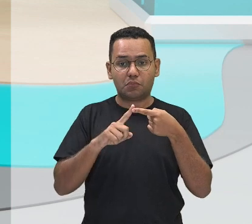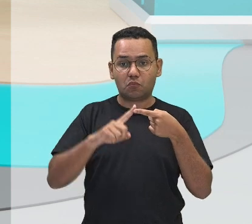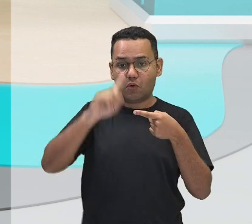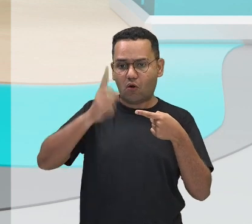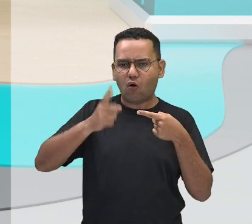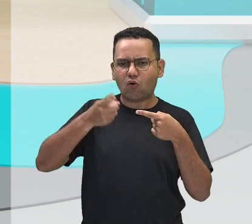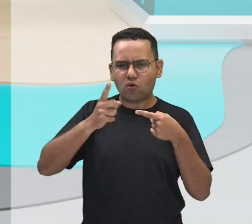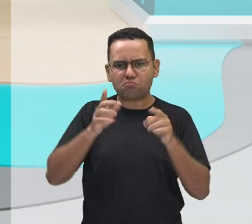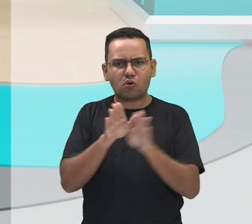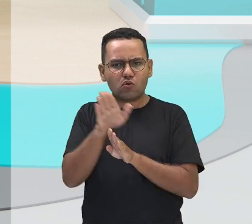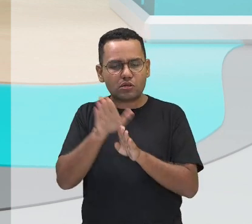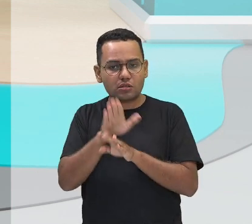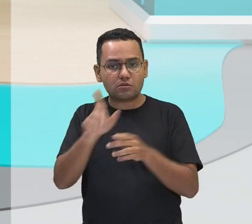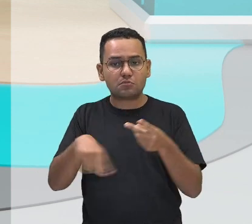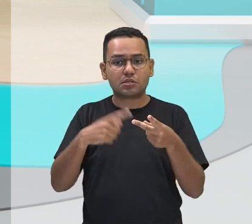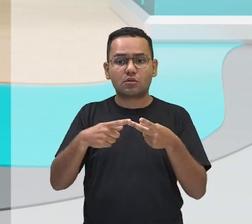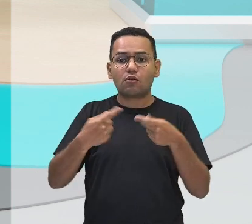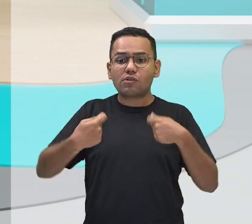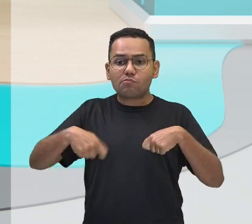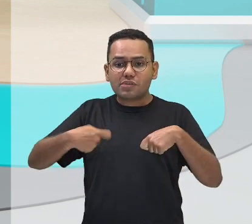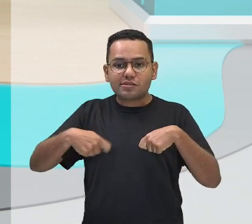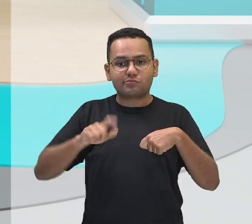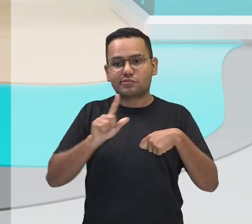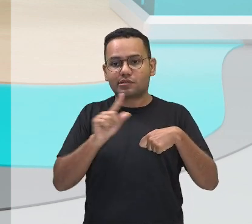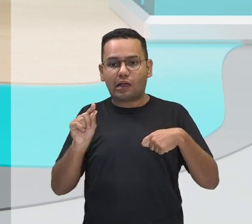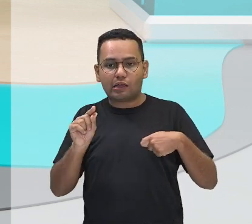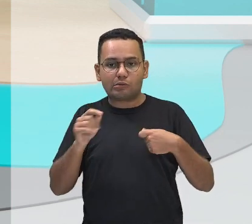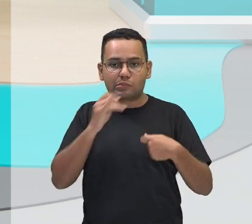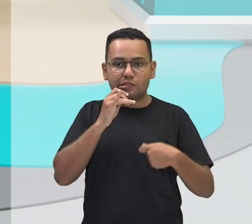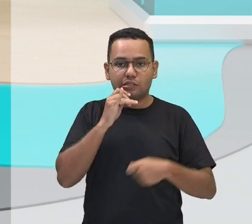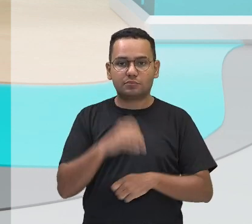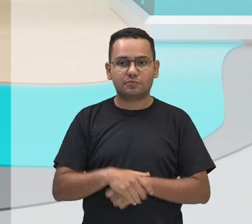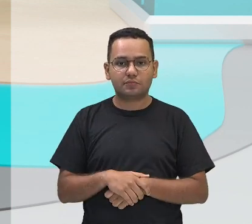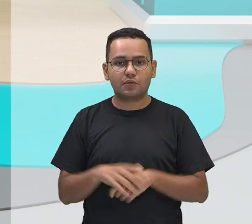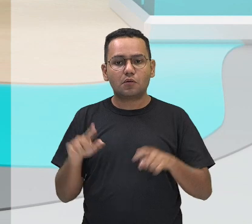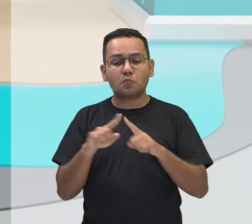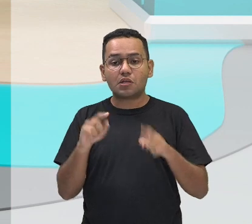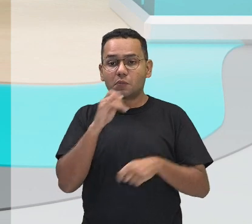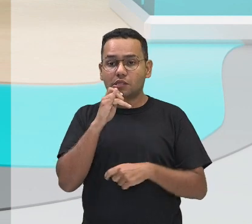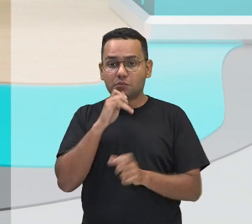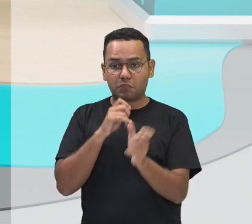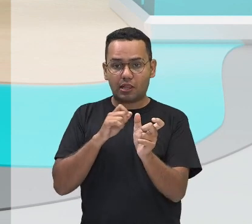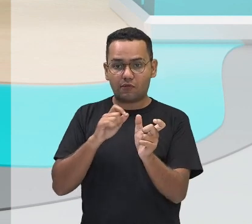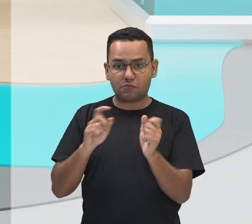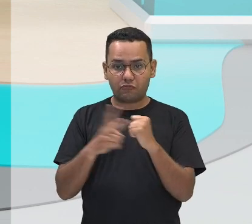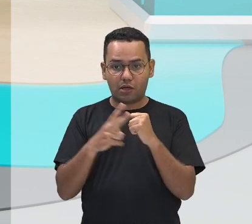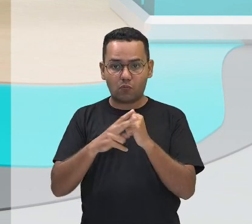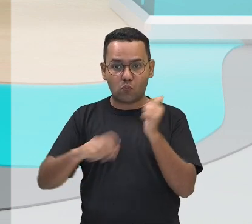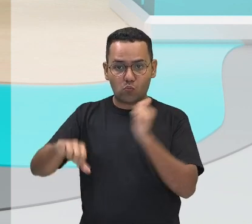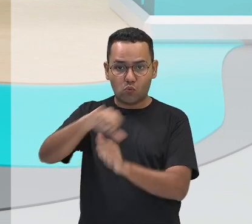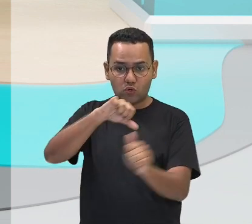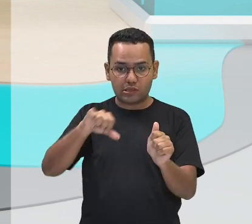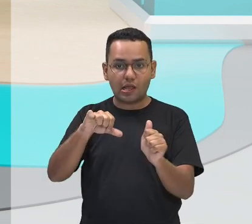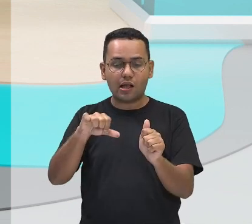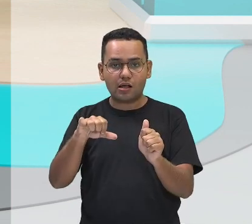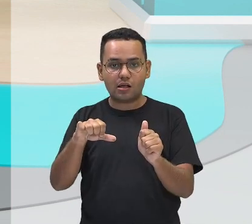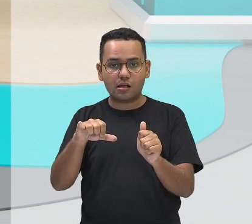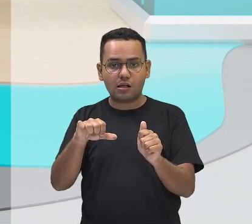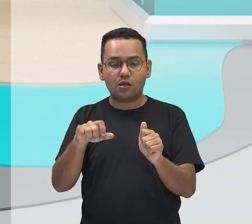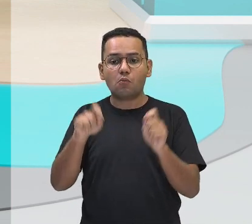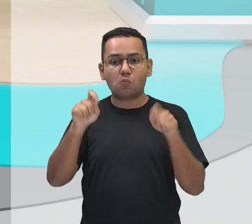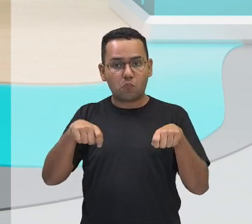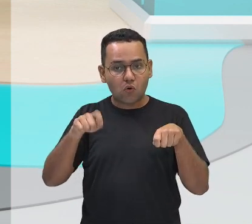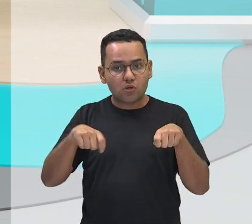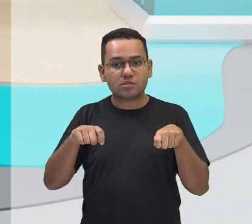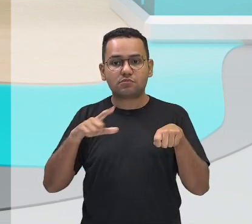necessidade, né? Nós temos então a troca desse verbo, como eu falei para vocês lá, né? O modo verbal ele faz